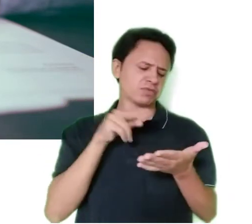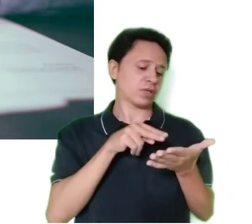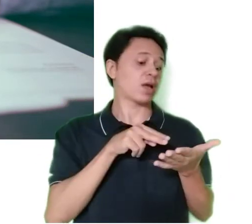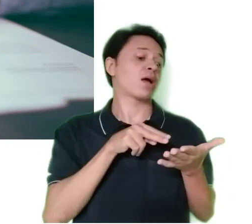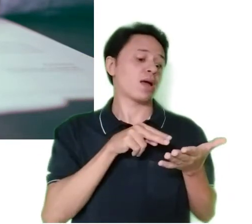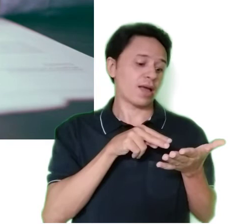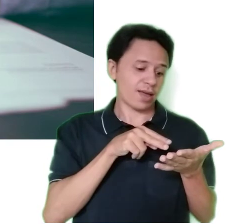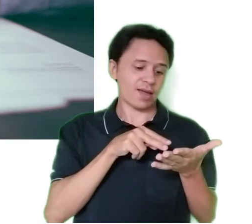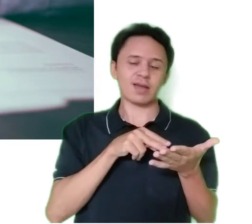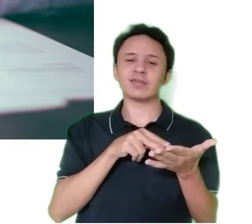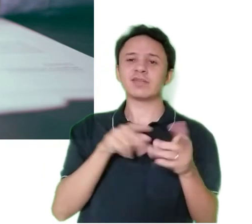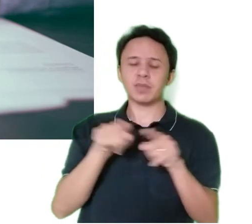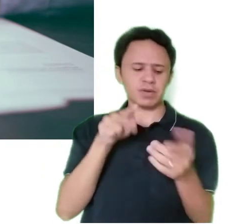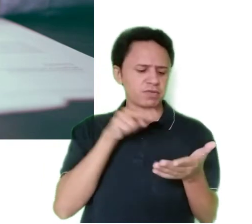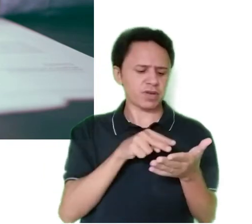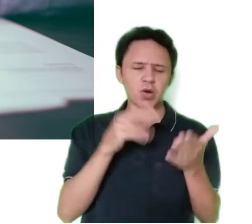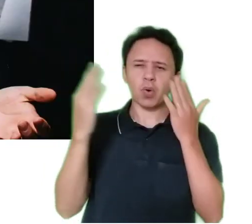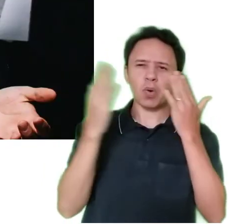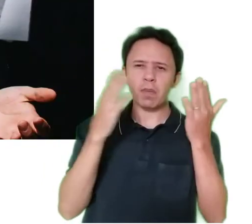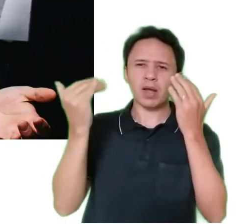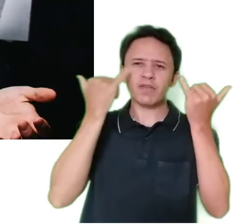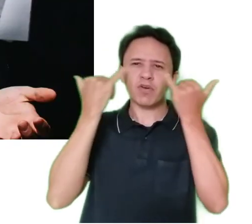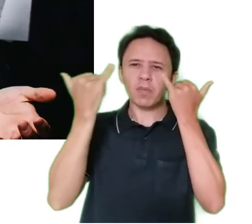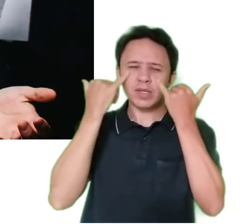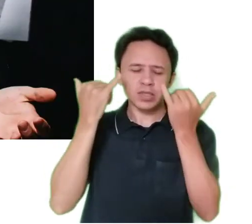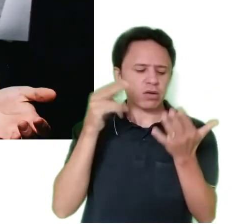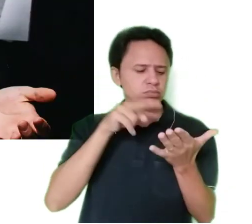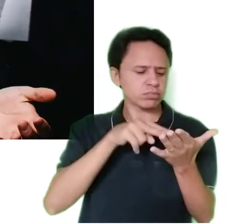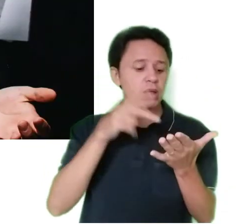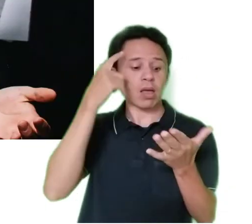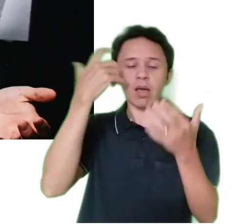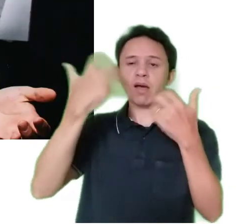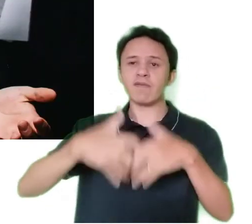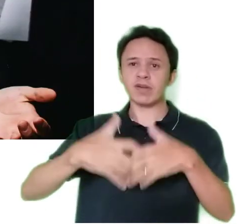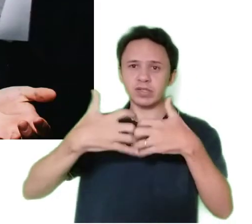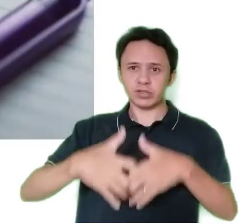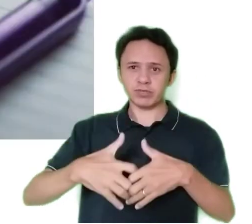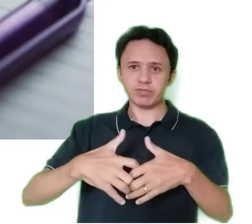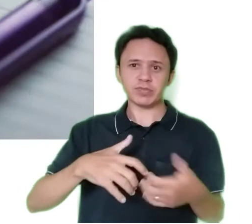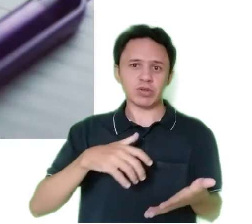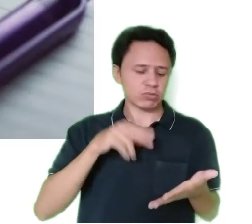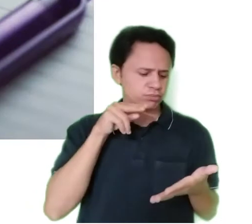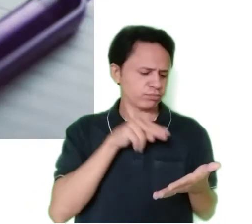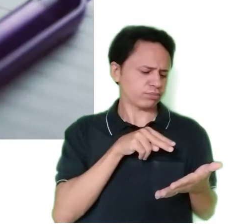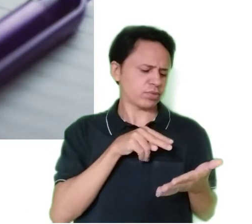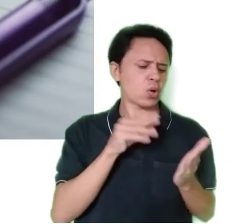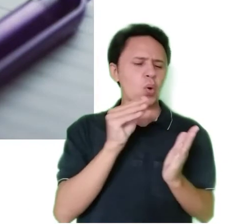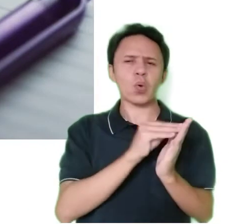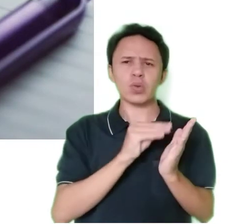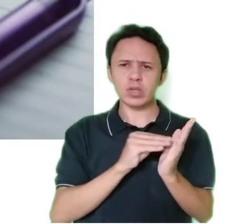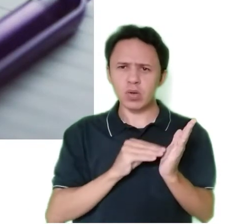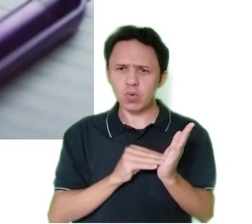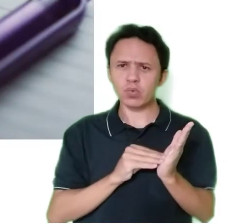ao comparar informações e refletir sobre elas. Fazer anotações sobre